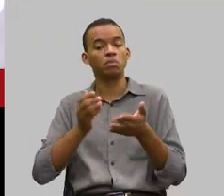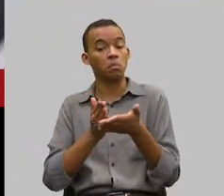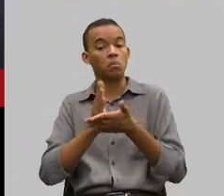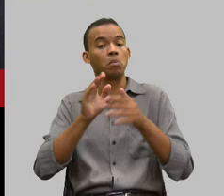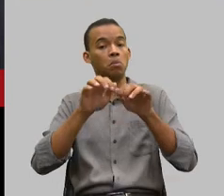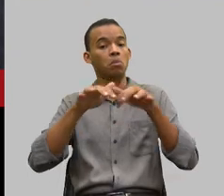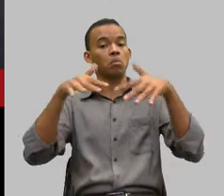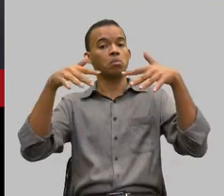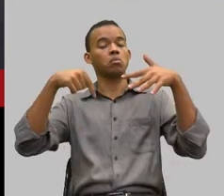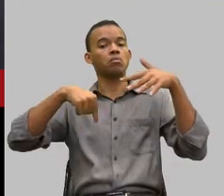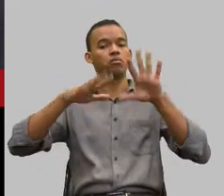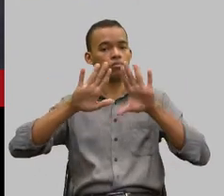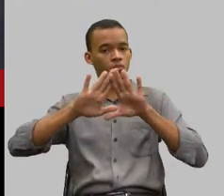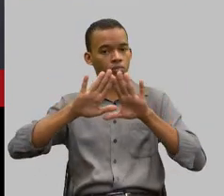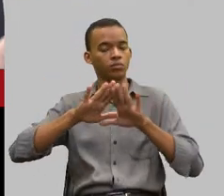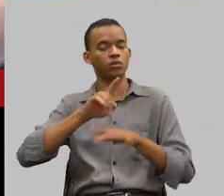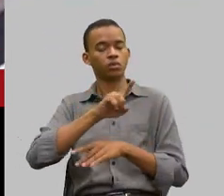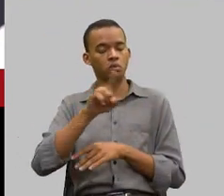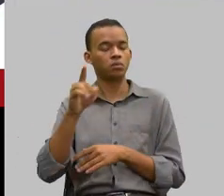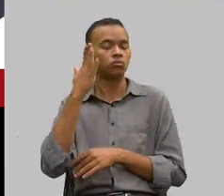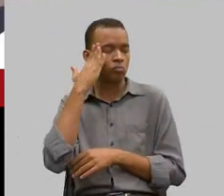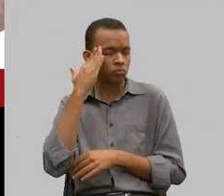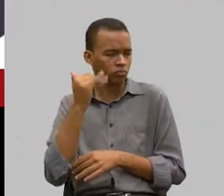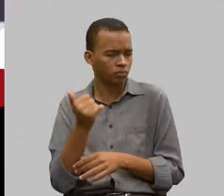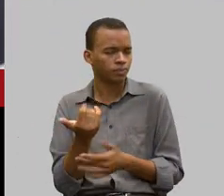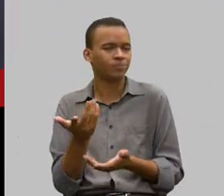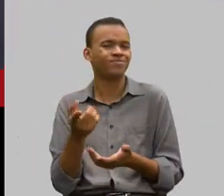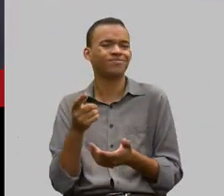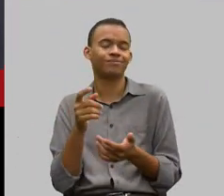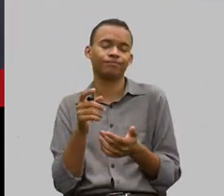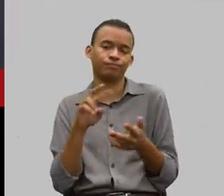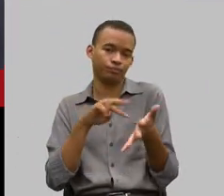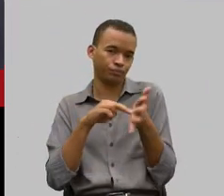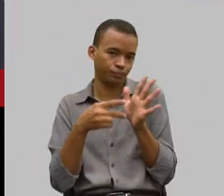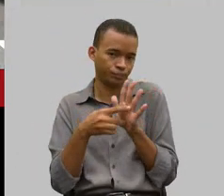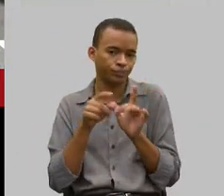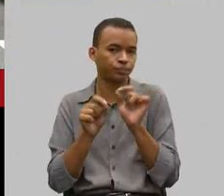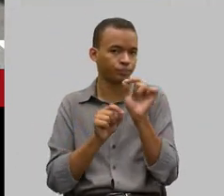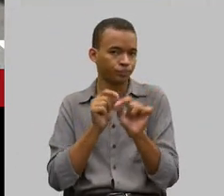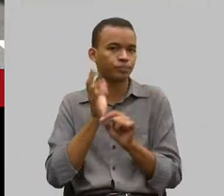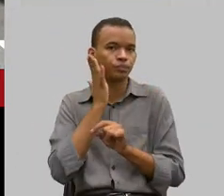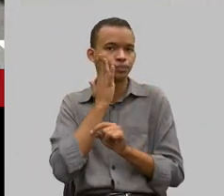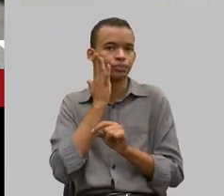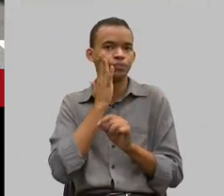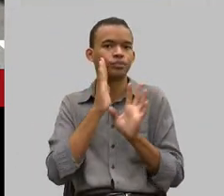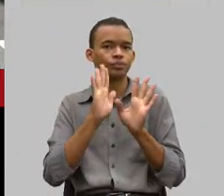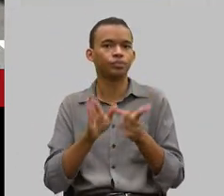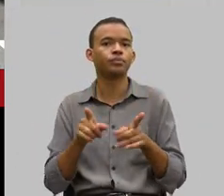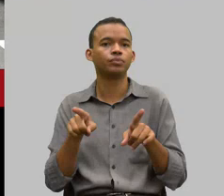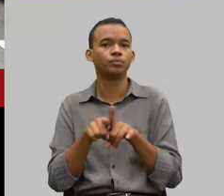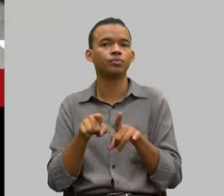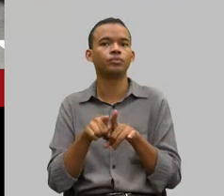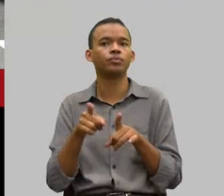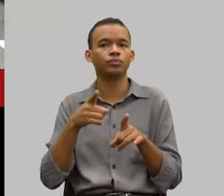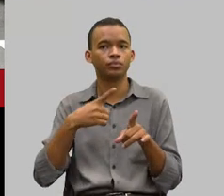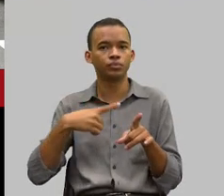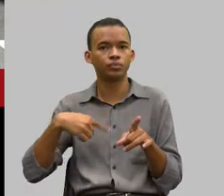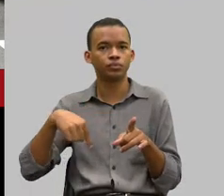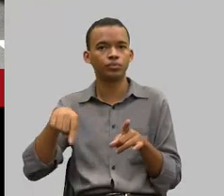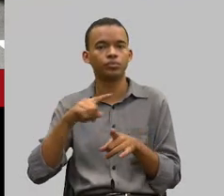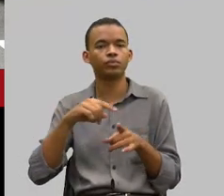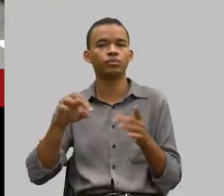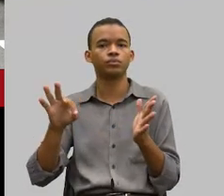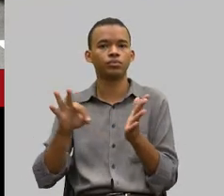excelência sabe perfeitamente O que significa ofici através quem assina os ofícios é o